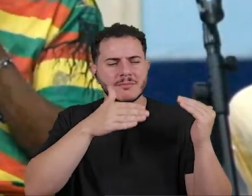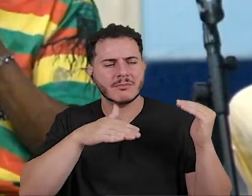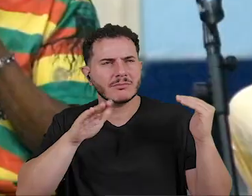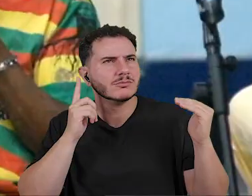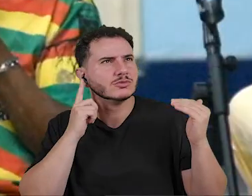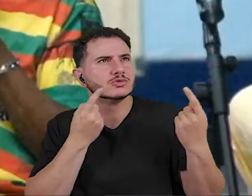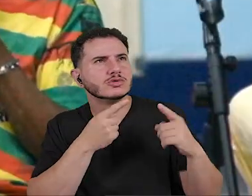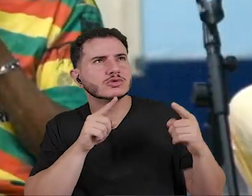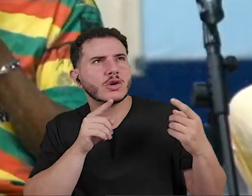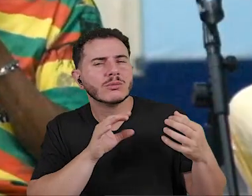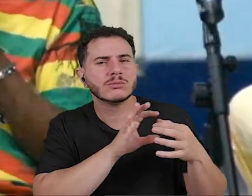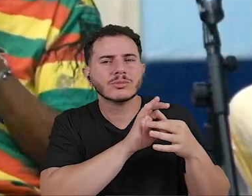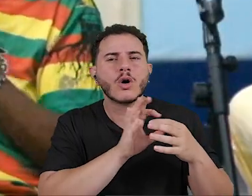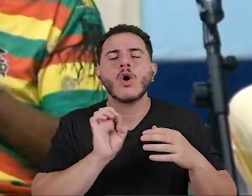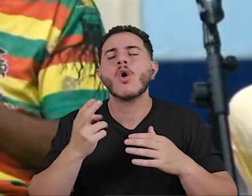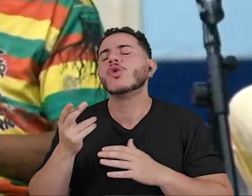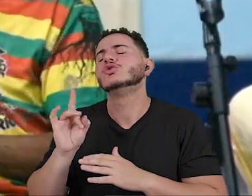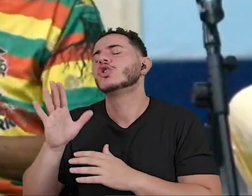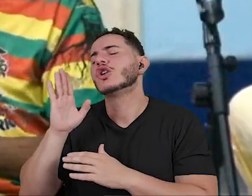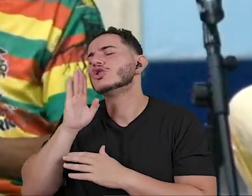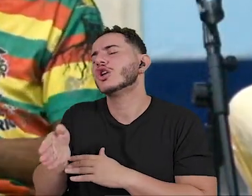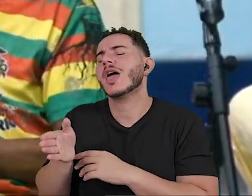começo pelo instrumental.